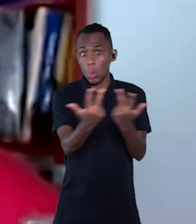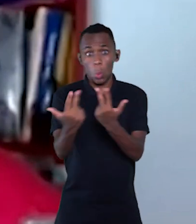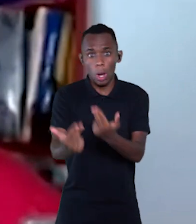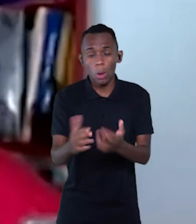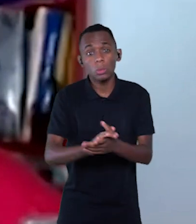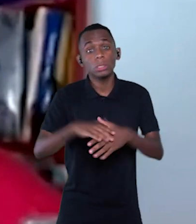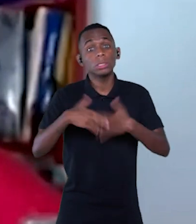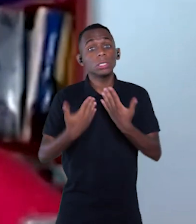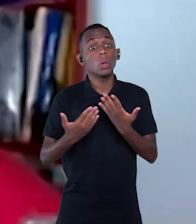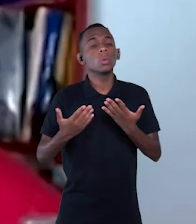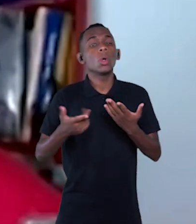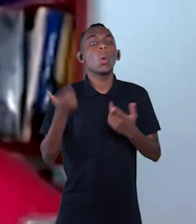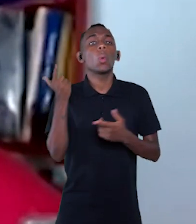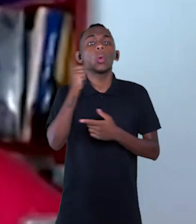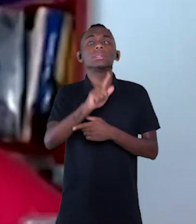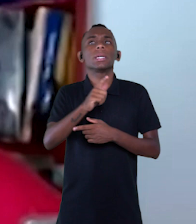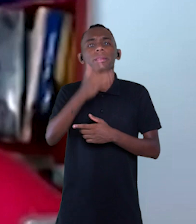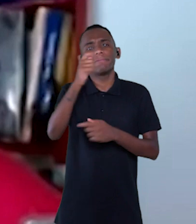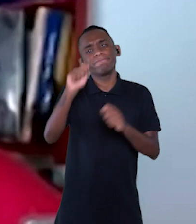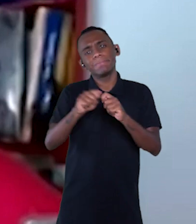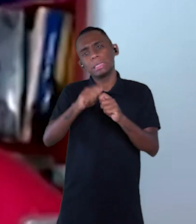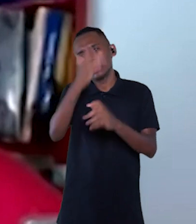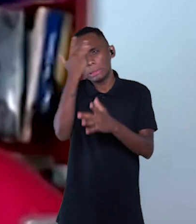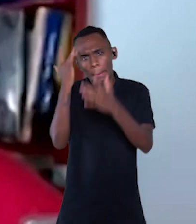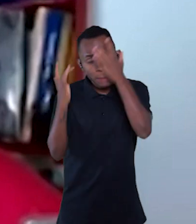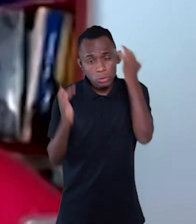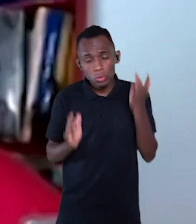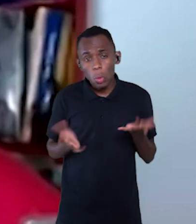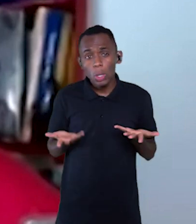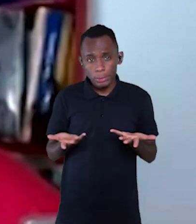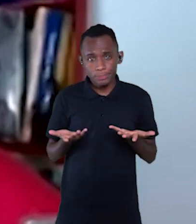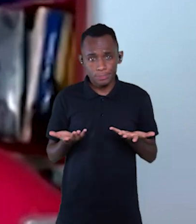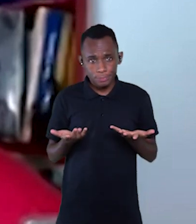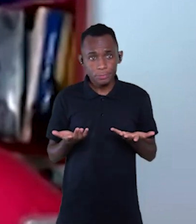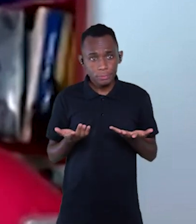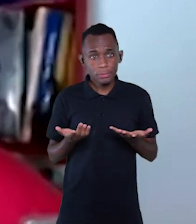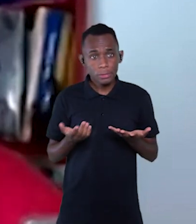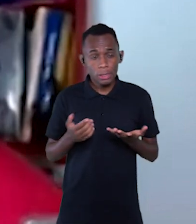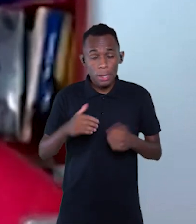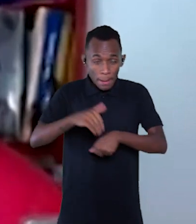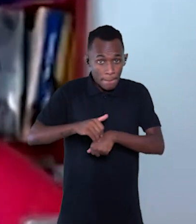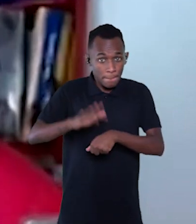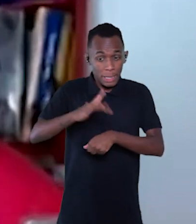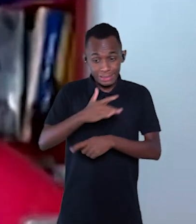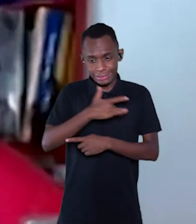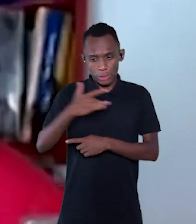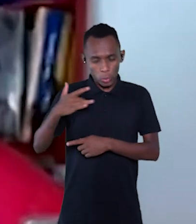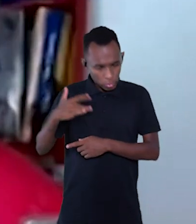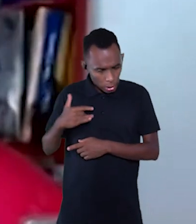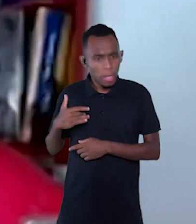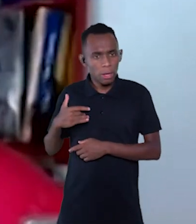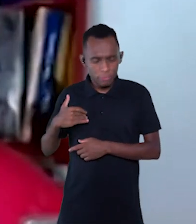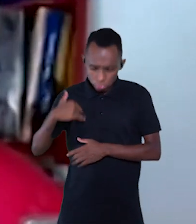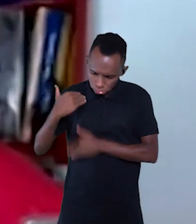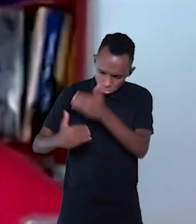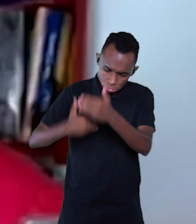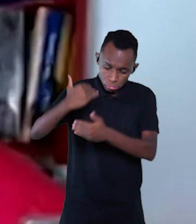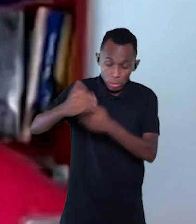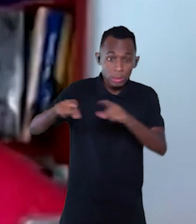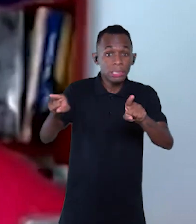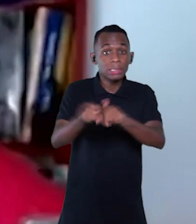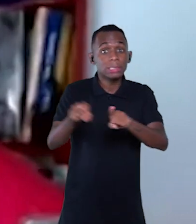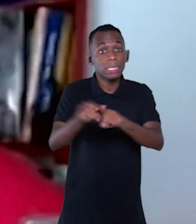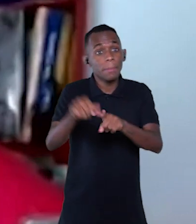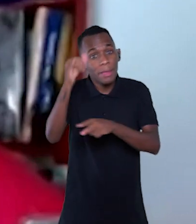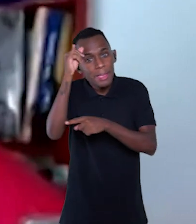então você consegue fazer com que a pessoa se torne mais saudável, ao mesmo tempo que